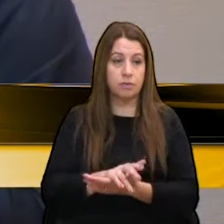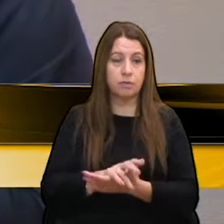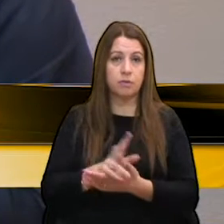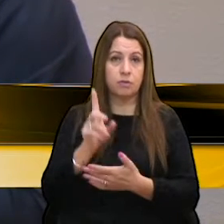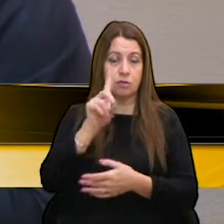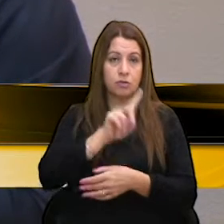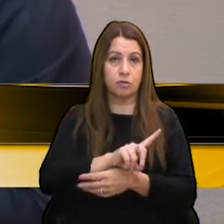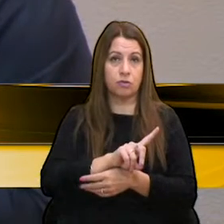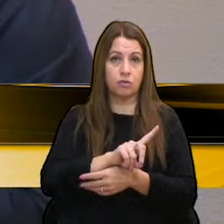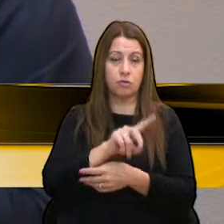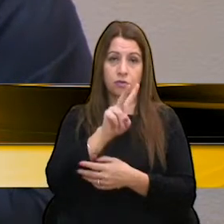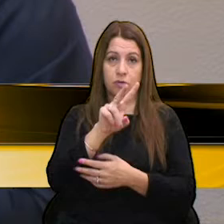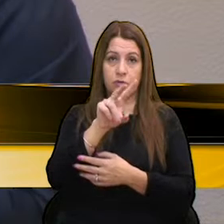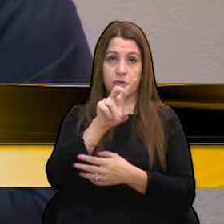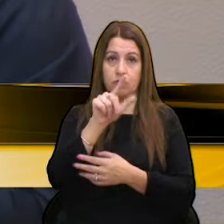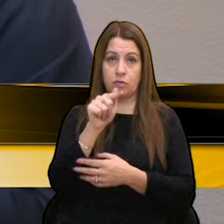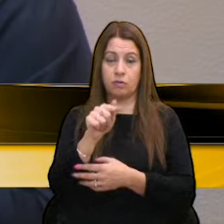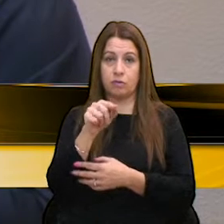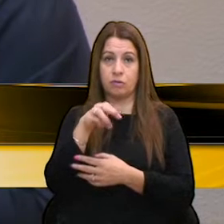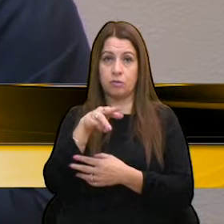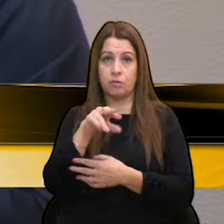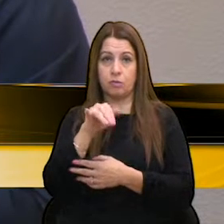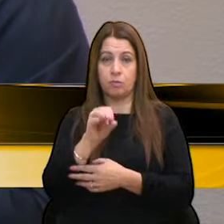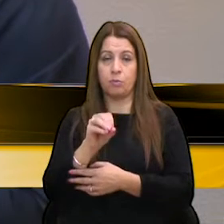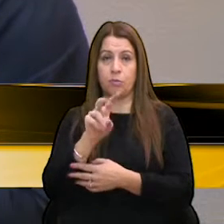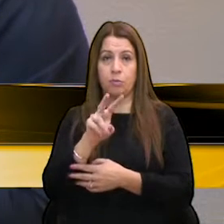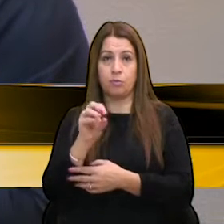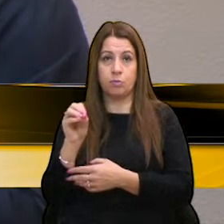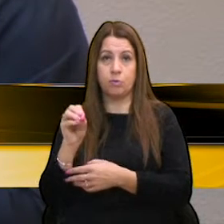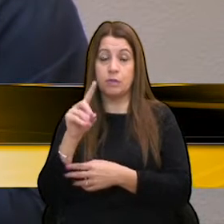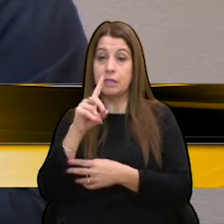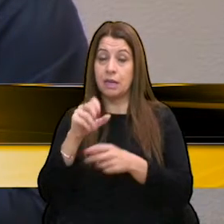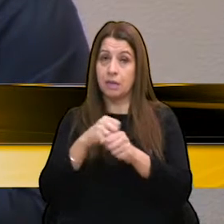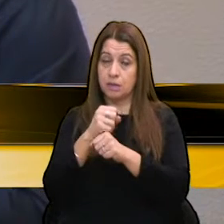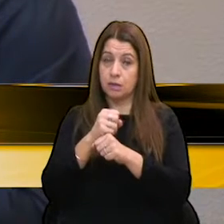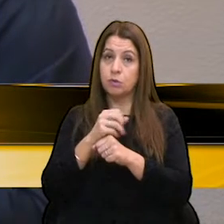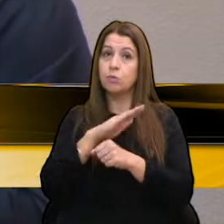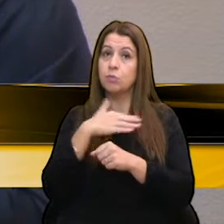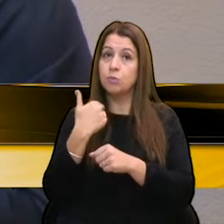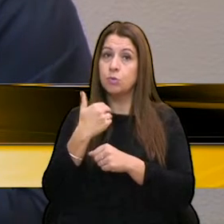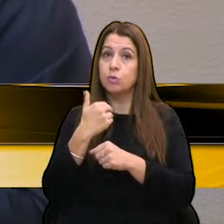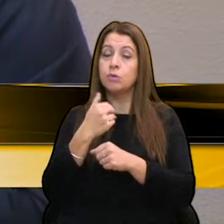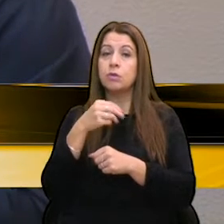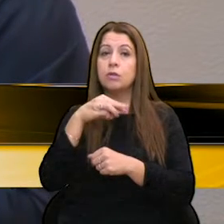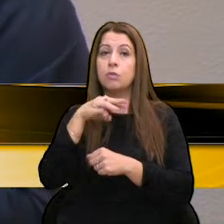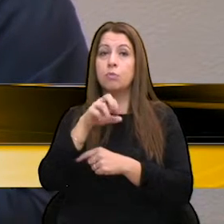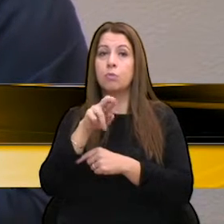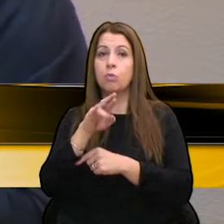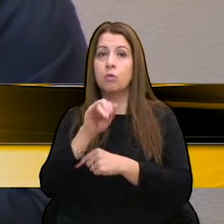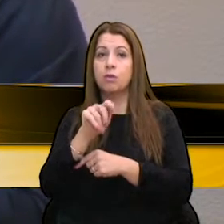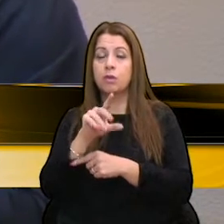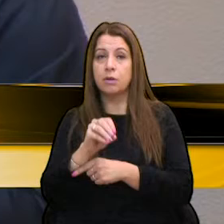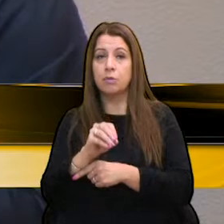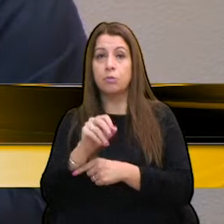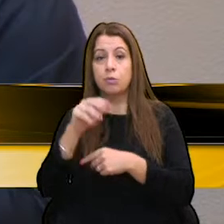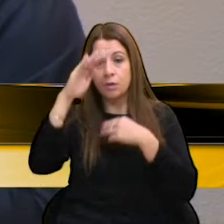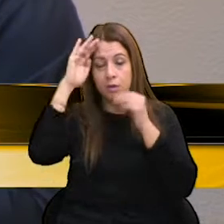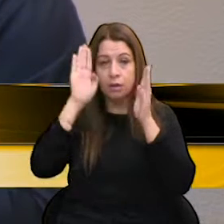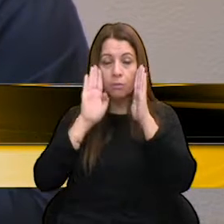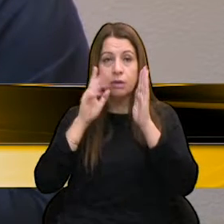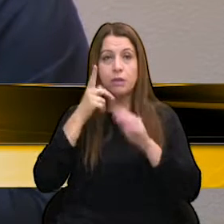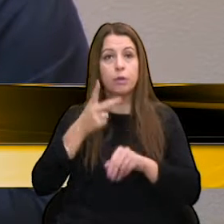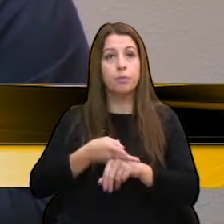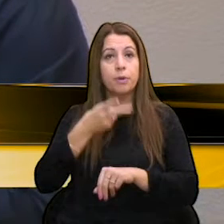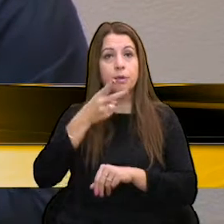dia 27 de maio de 2000, ano do centenário da morte de Murialdo, irmã Maria Panes recebeu o